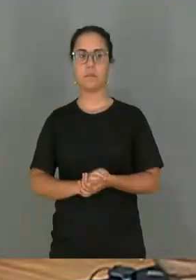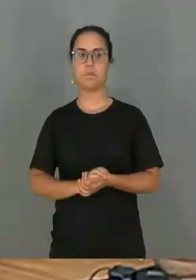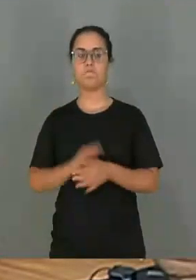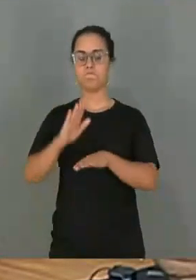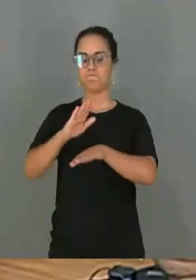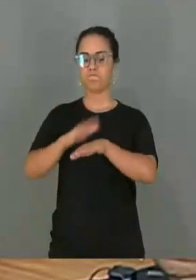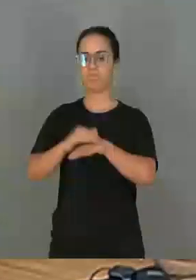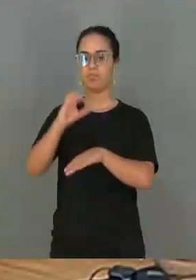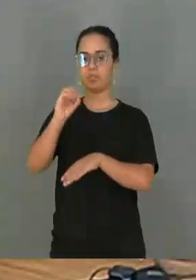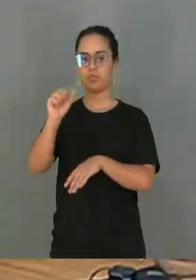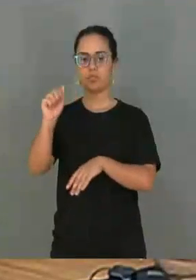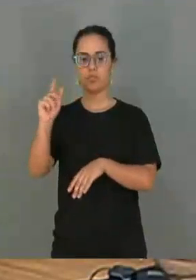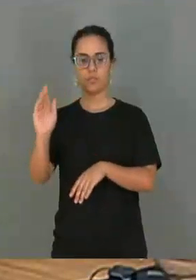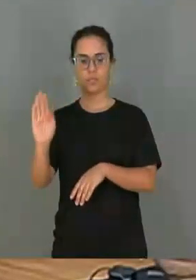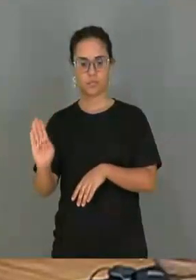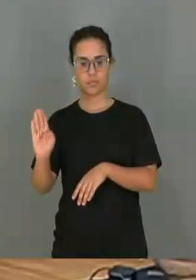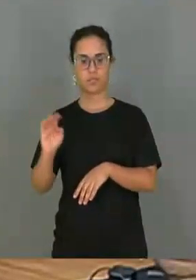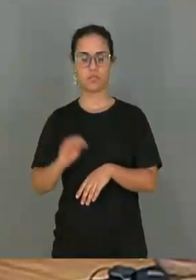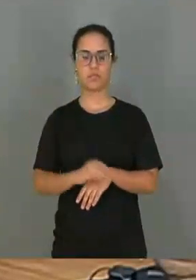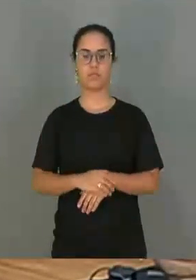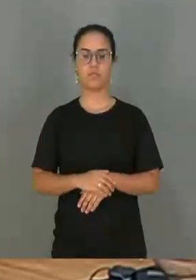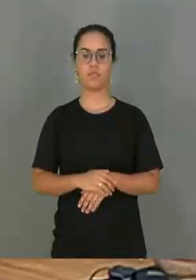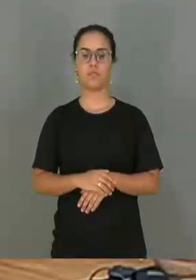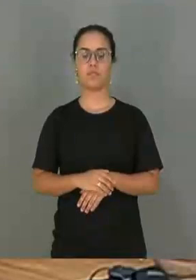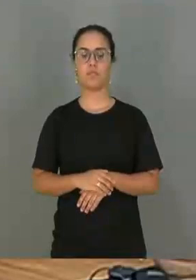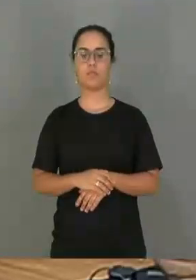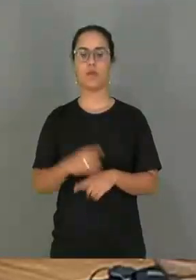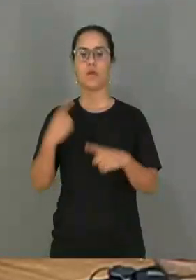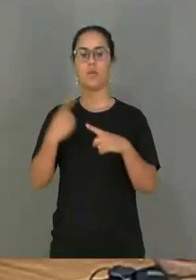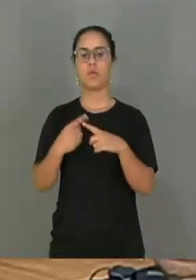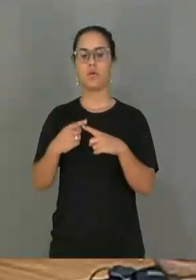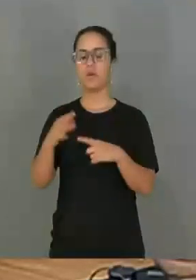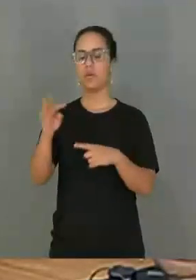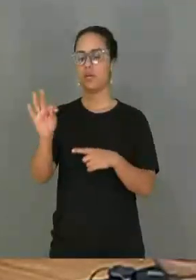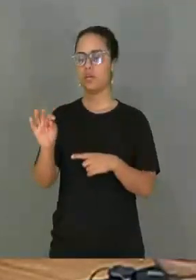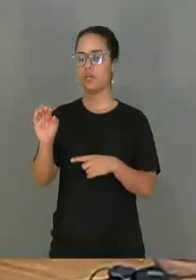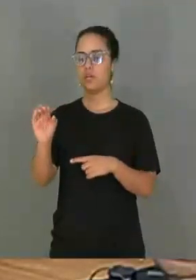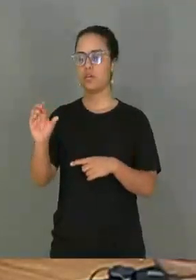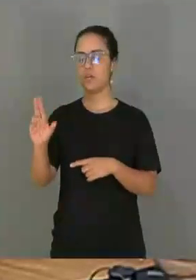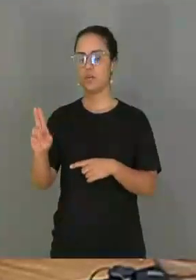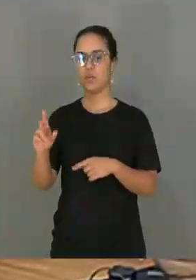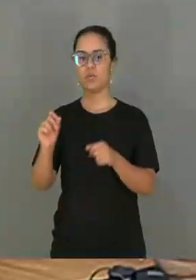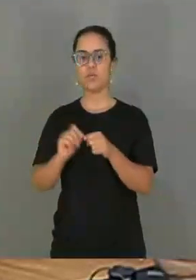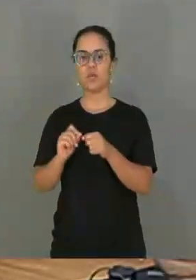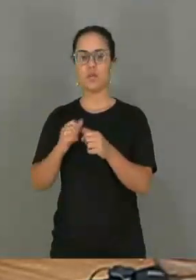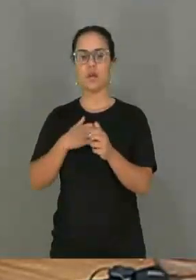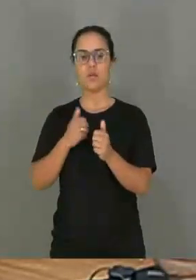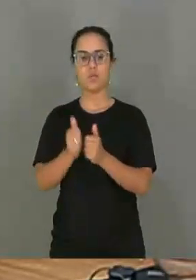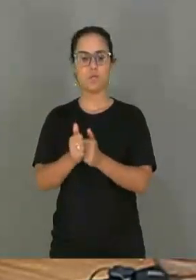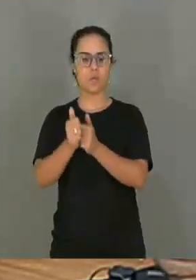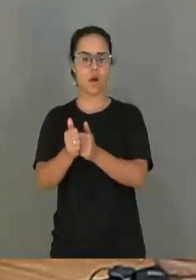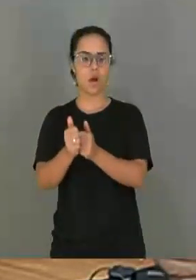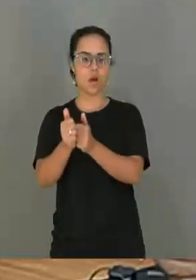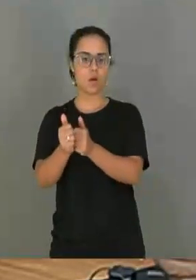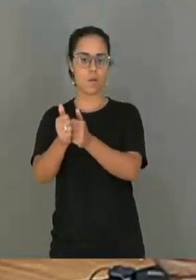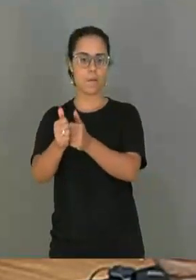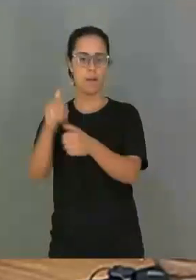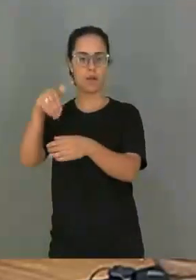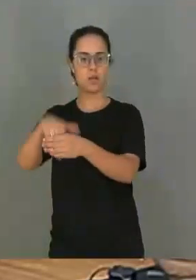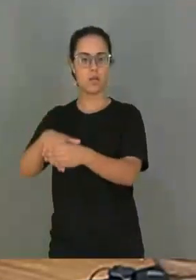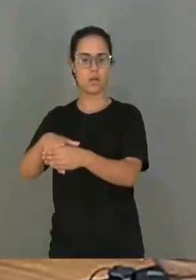chamamos OAB, porque TCU, OAB fizeram ali um acompanhamento das